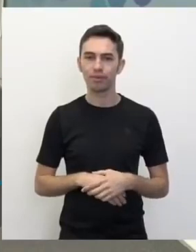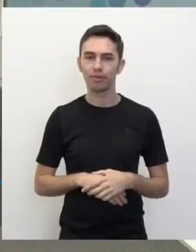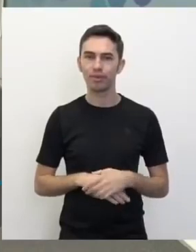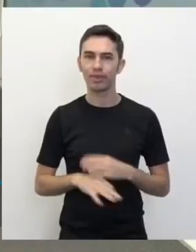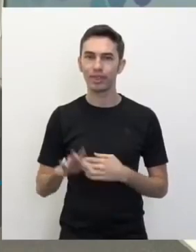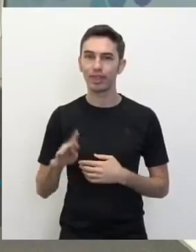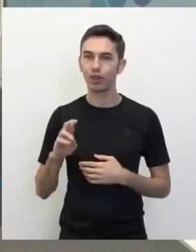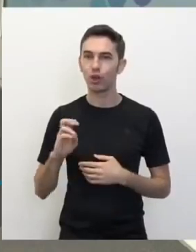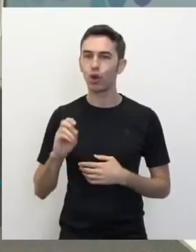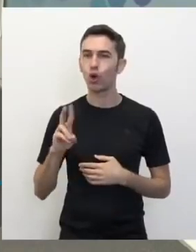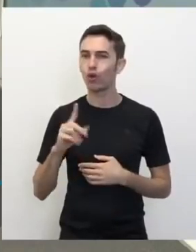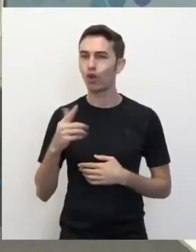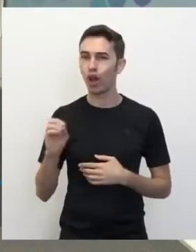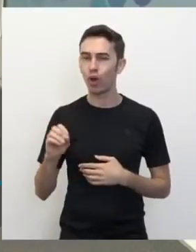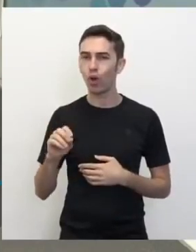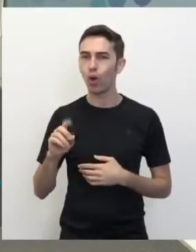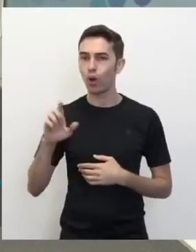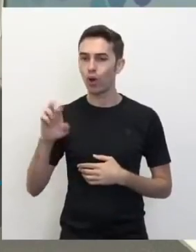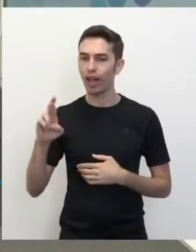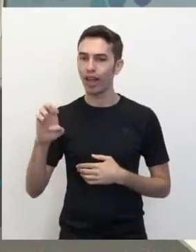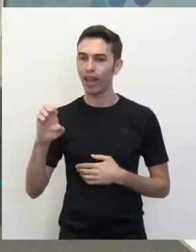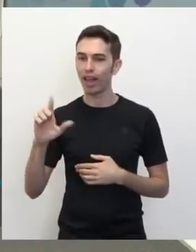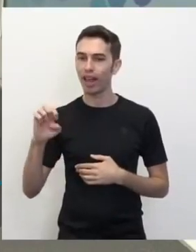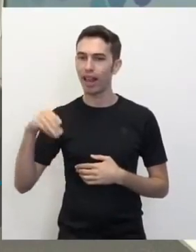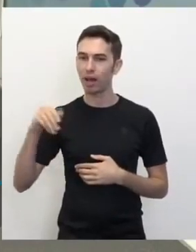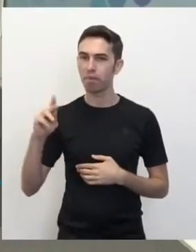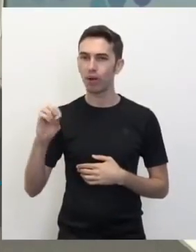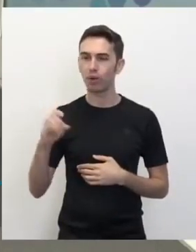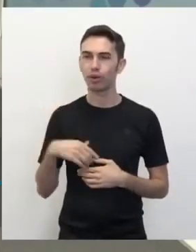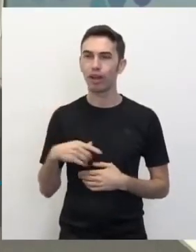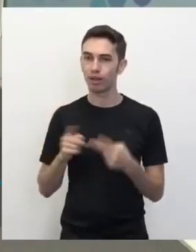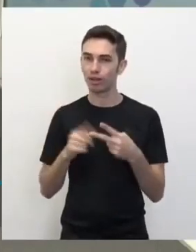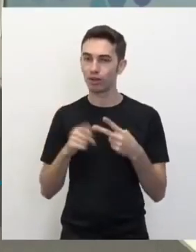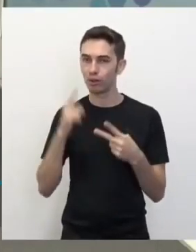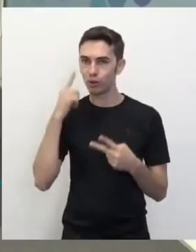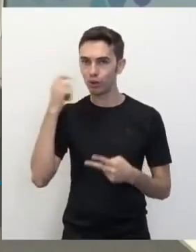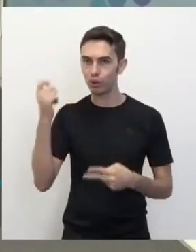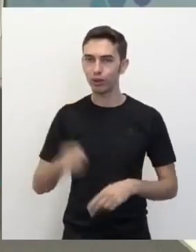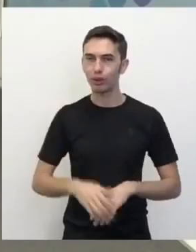né? Vamos lá para o número 2.